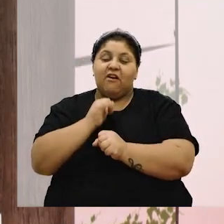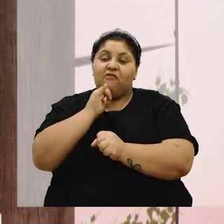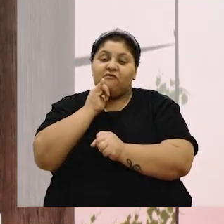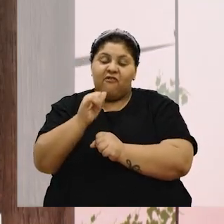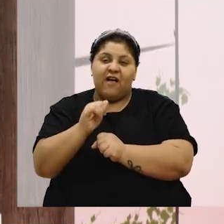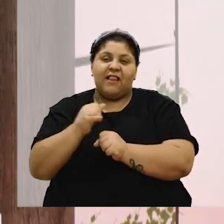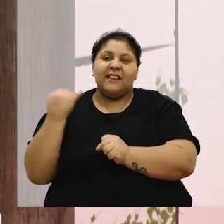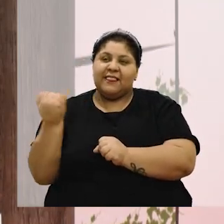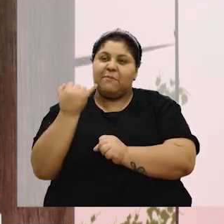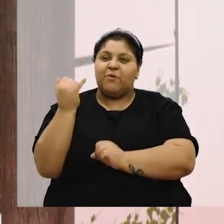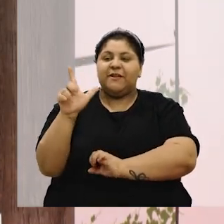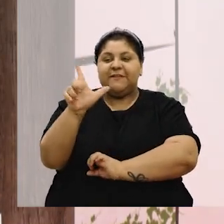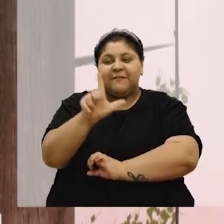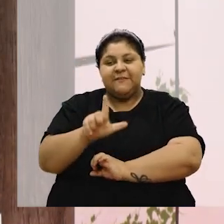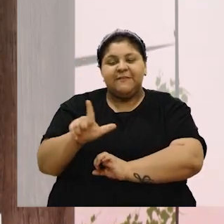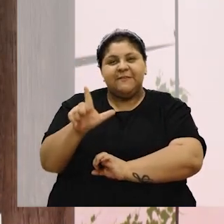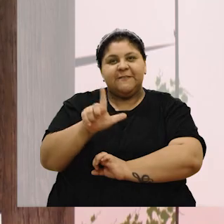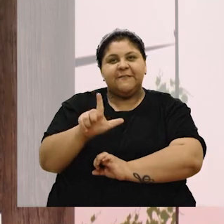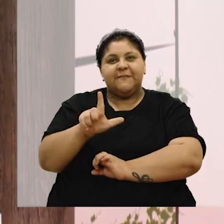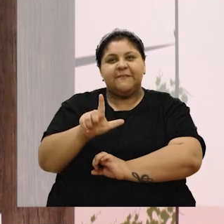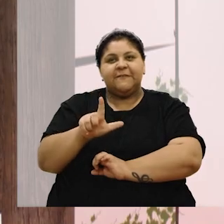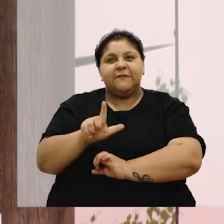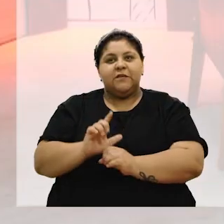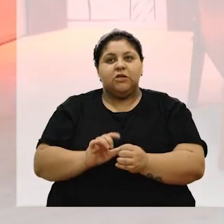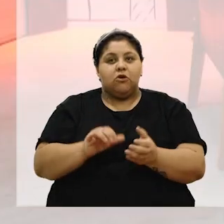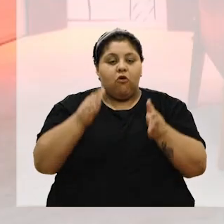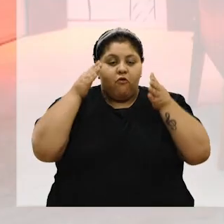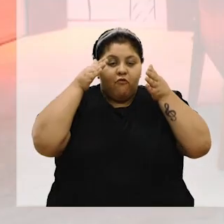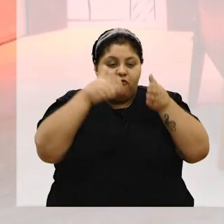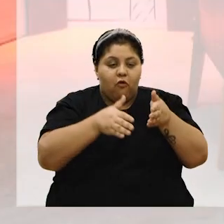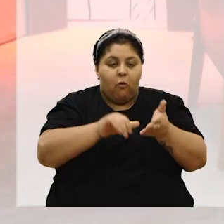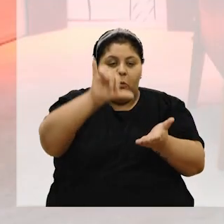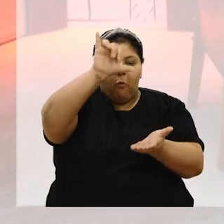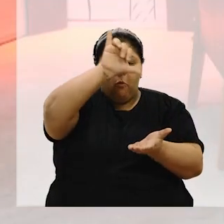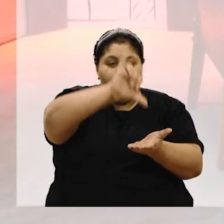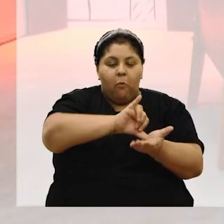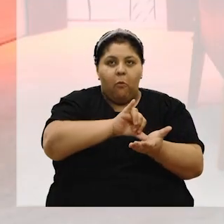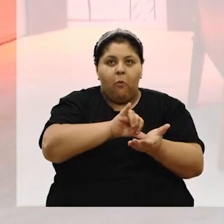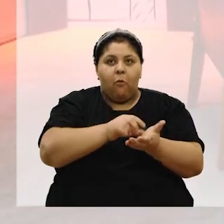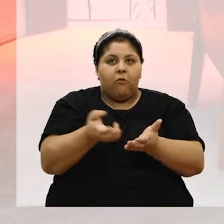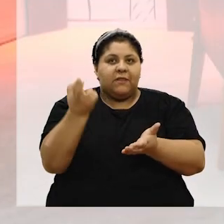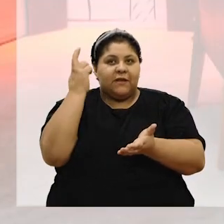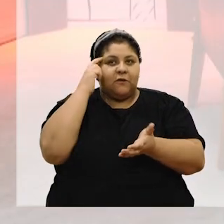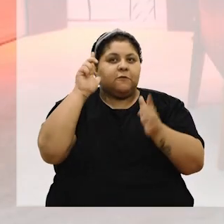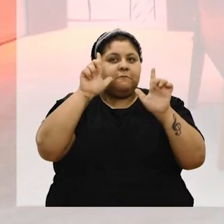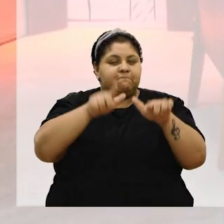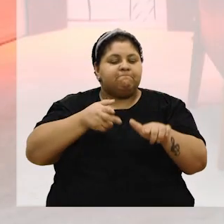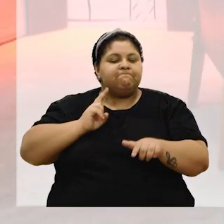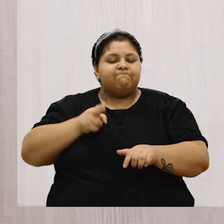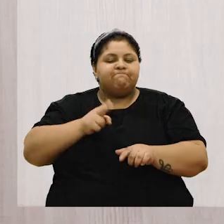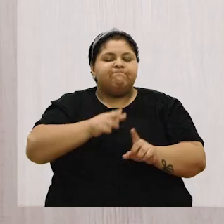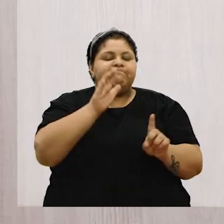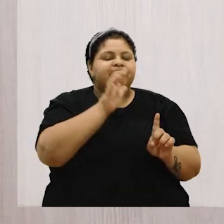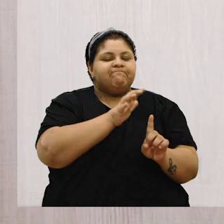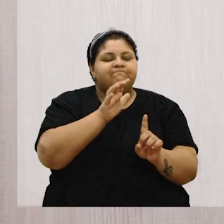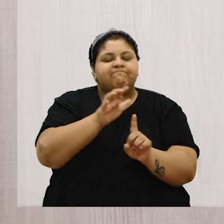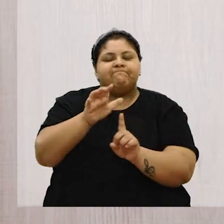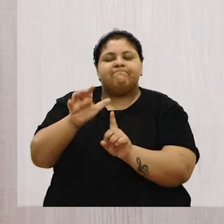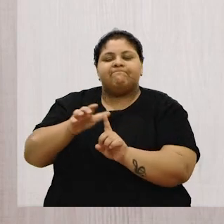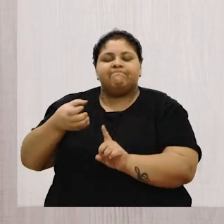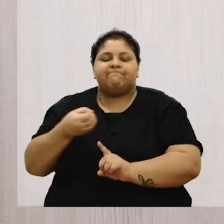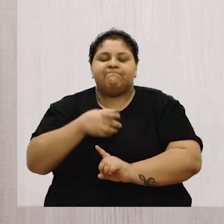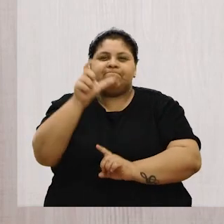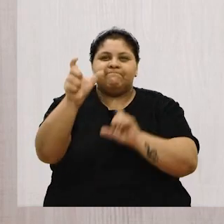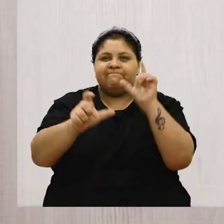trajetória reafirma a importância da literatura como um elemento central da cultura local e continua a